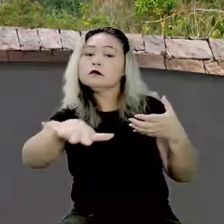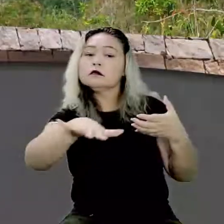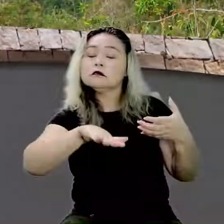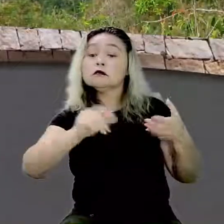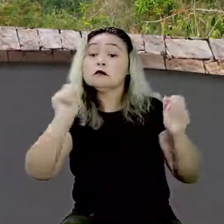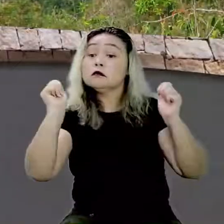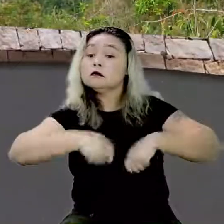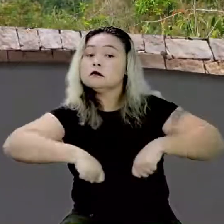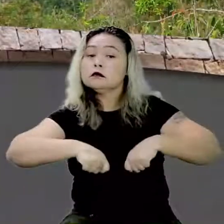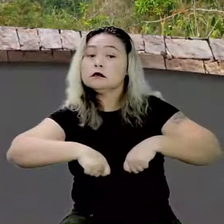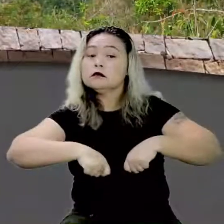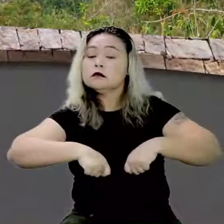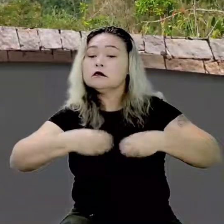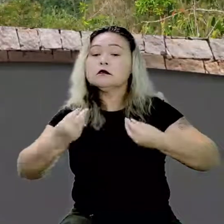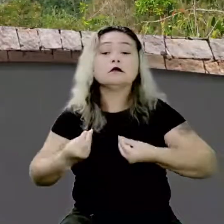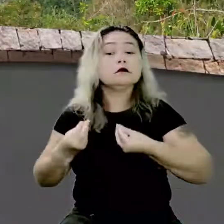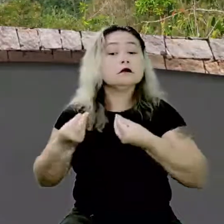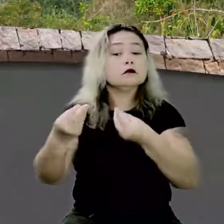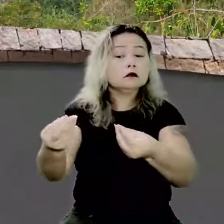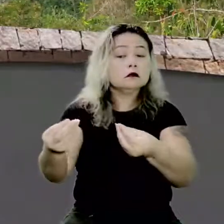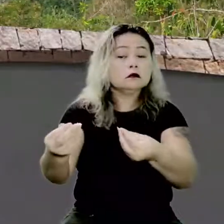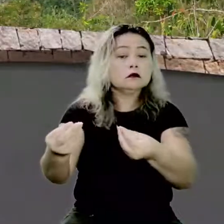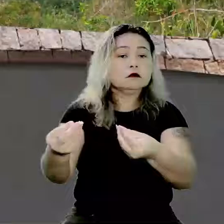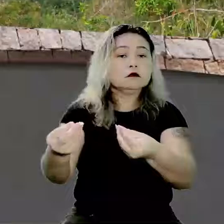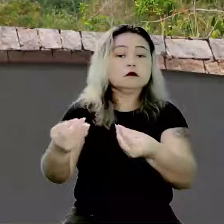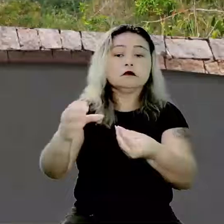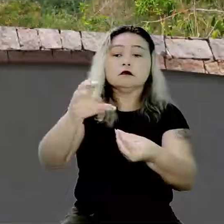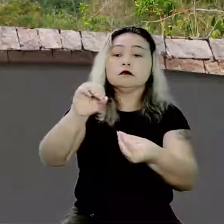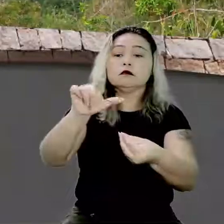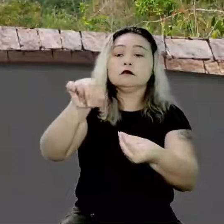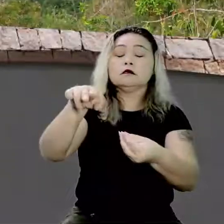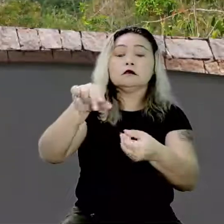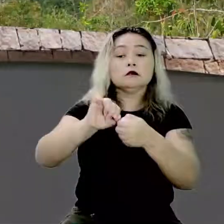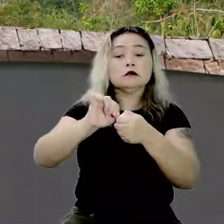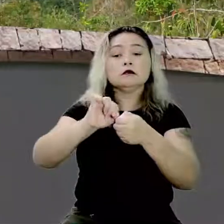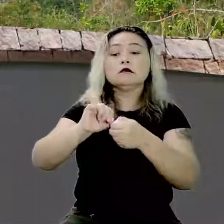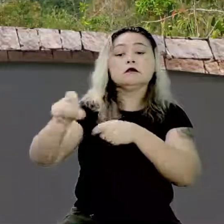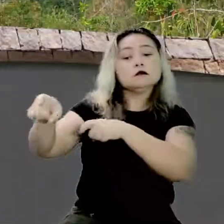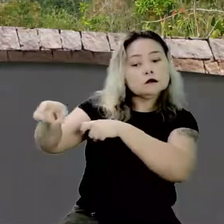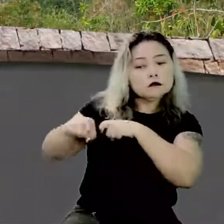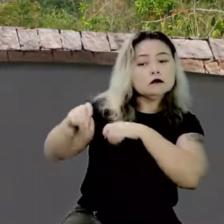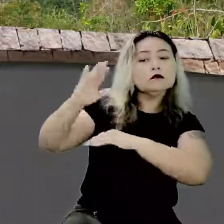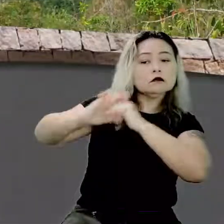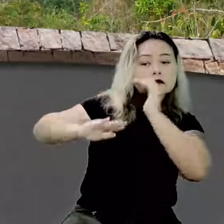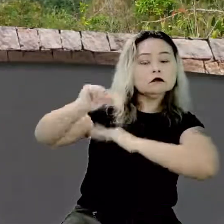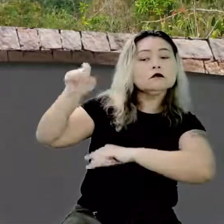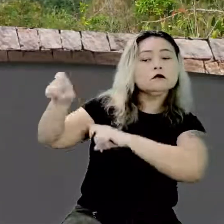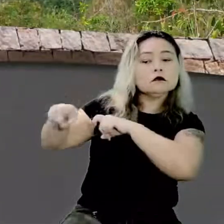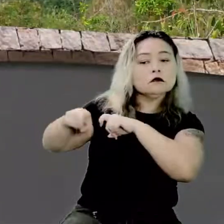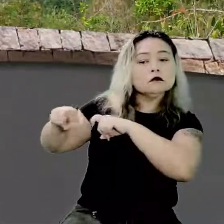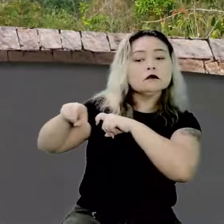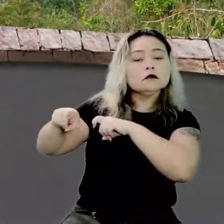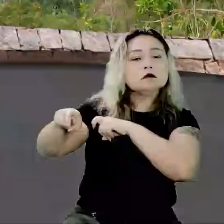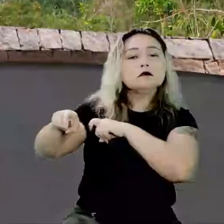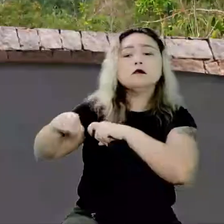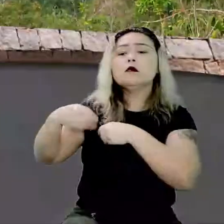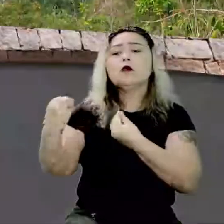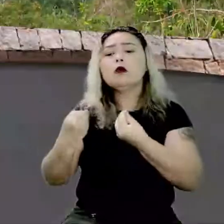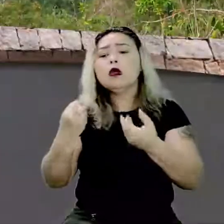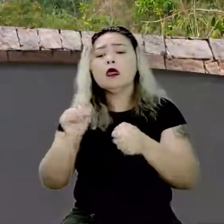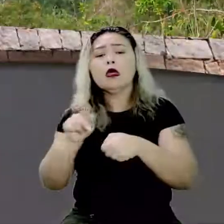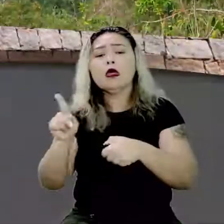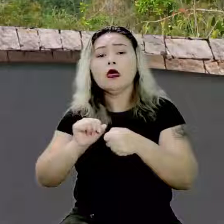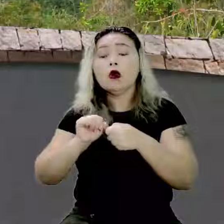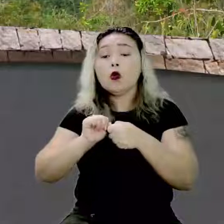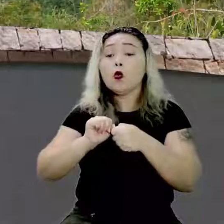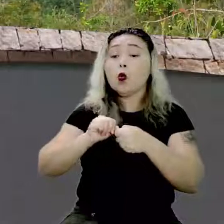região poderia ser dado a um colono, a um agricultor. Como assim, professor?